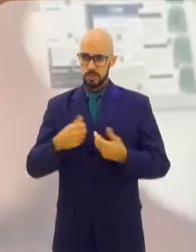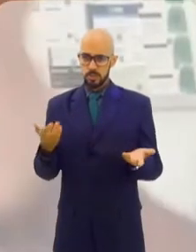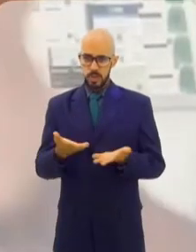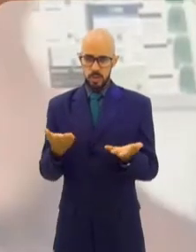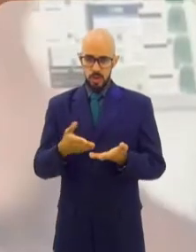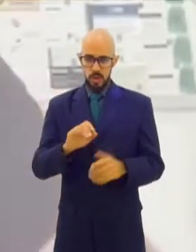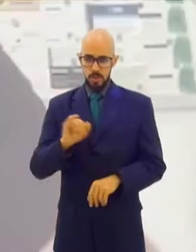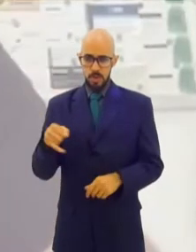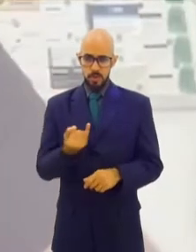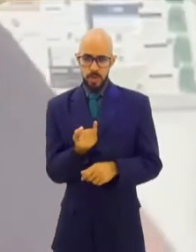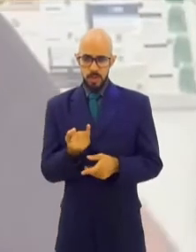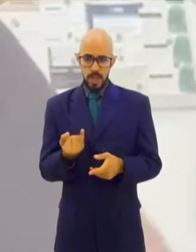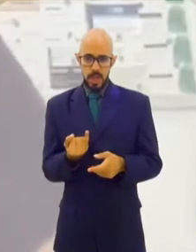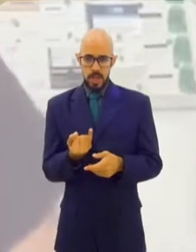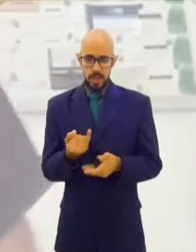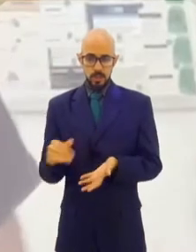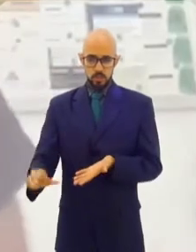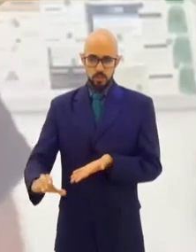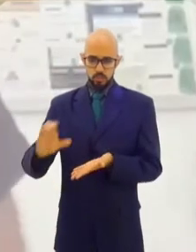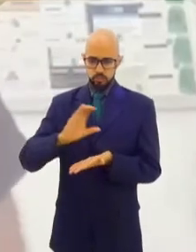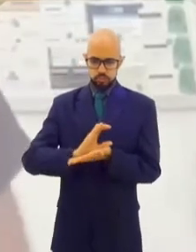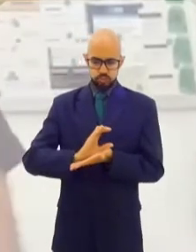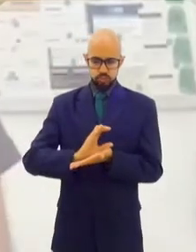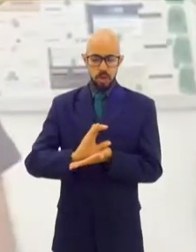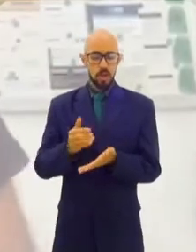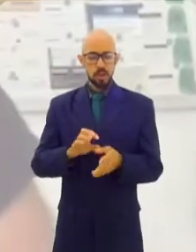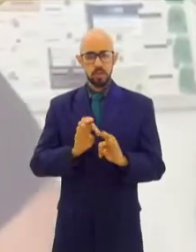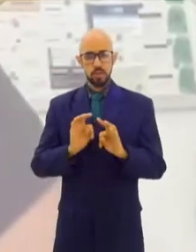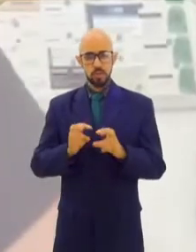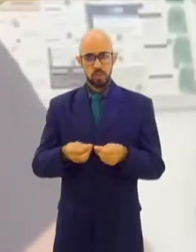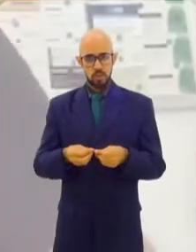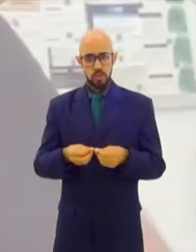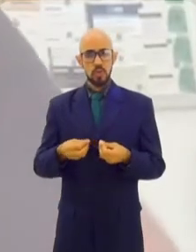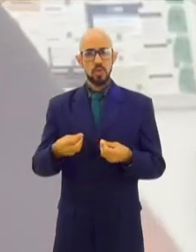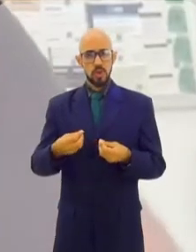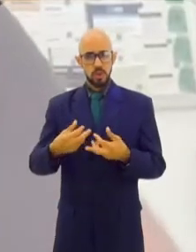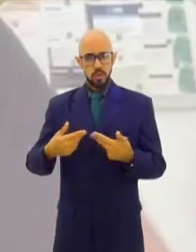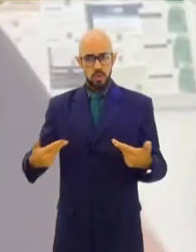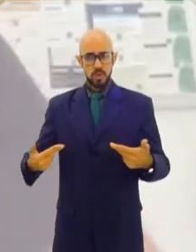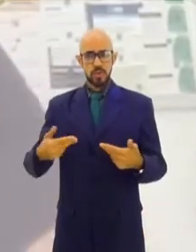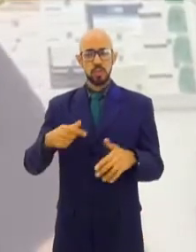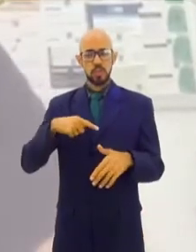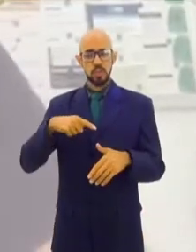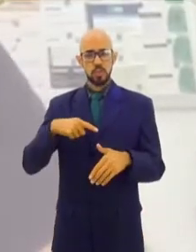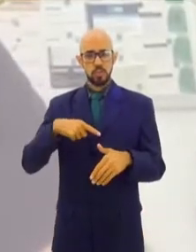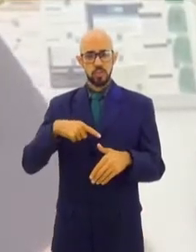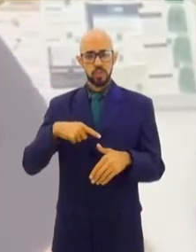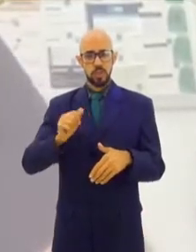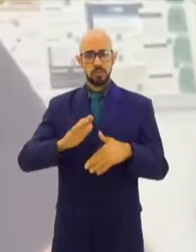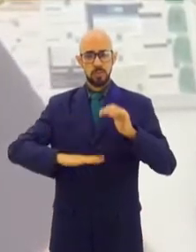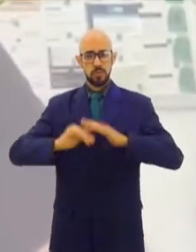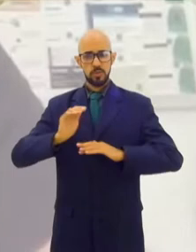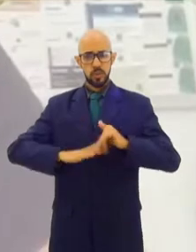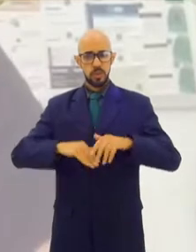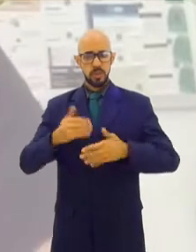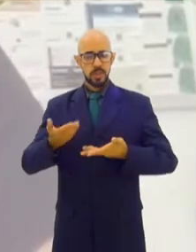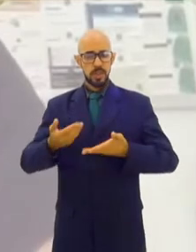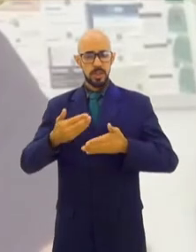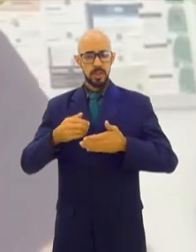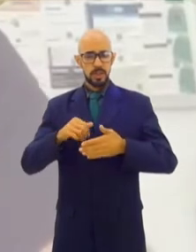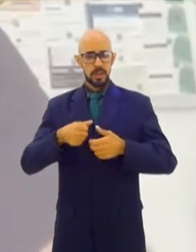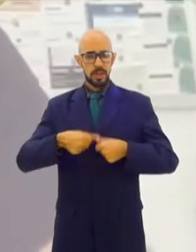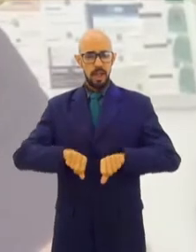agora não só aproveitar o retorno porque a gente é muita coisa é represada é muitas profissões ser